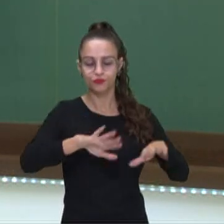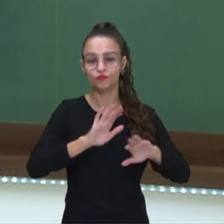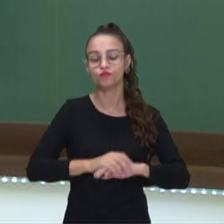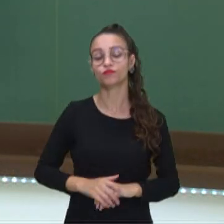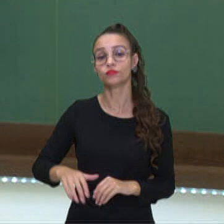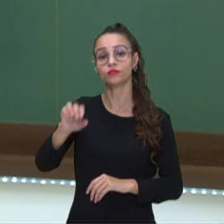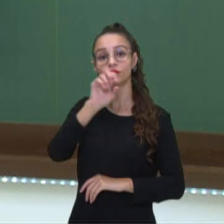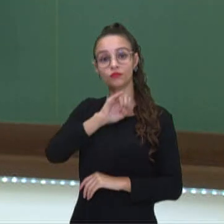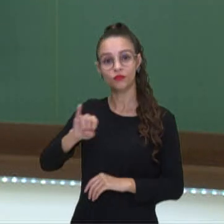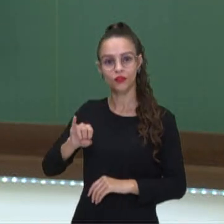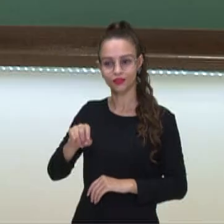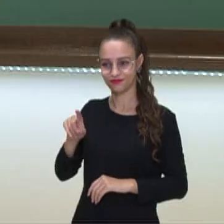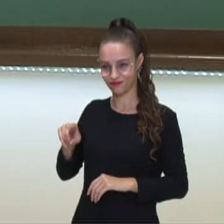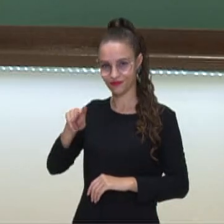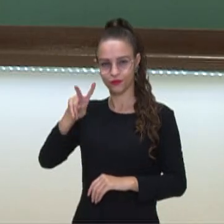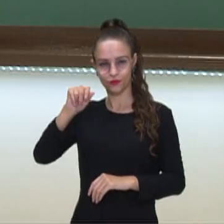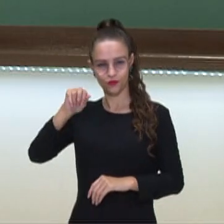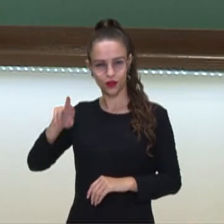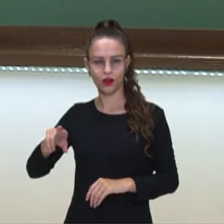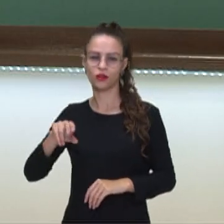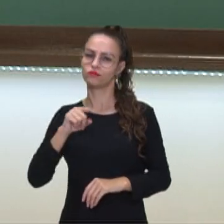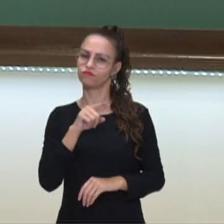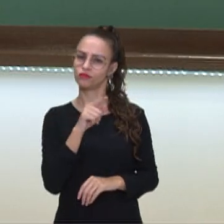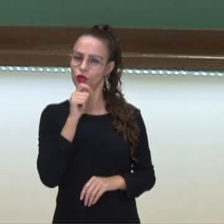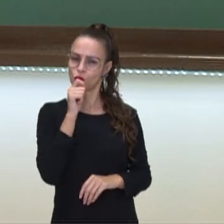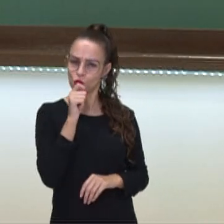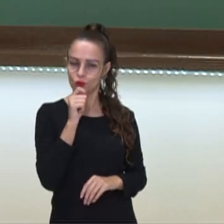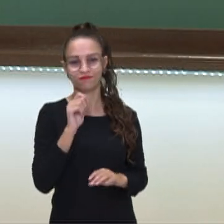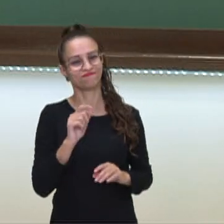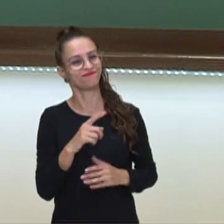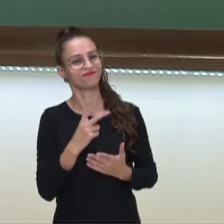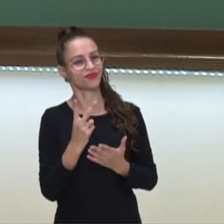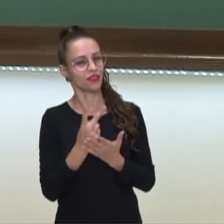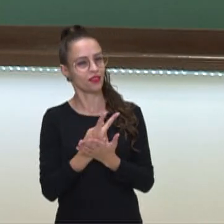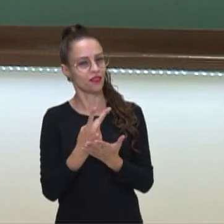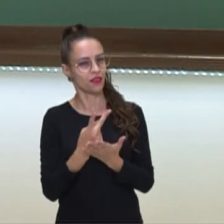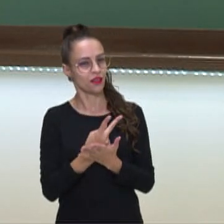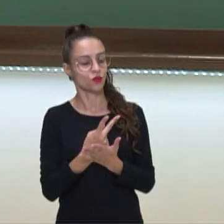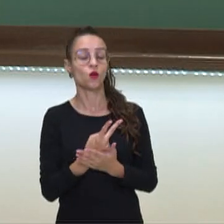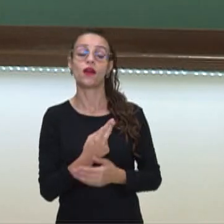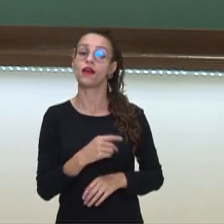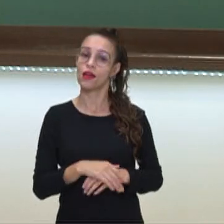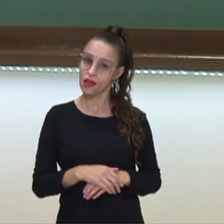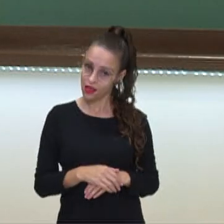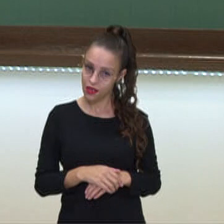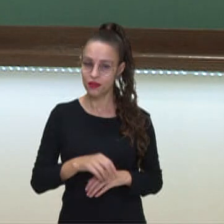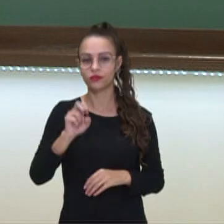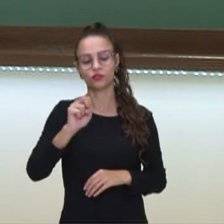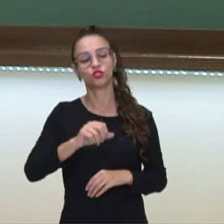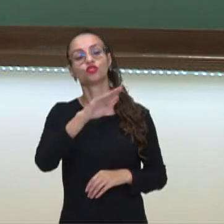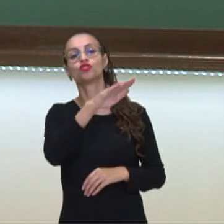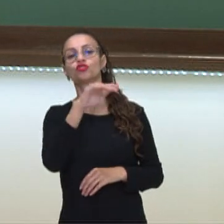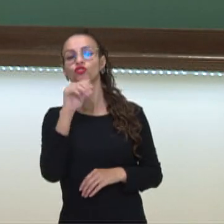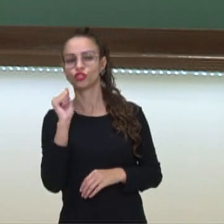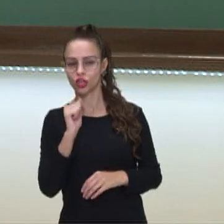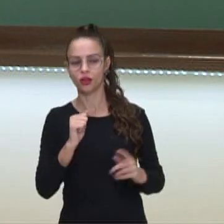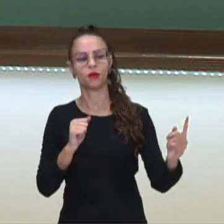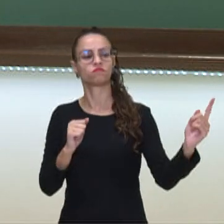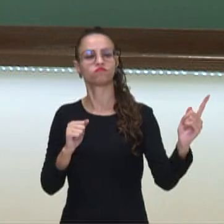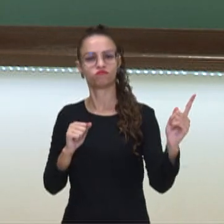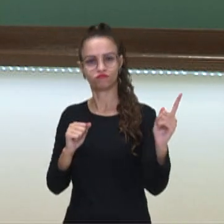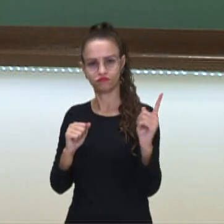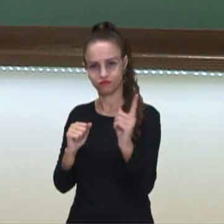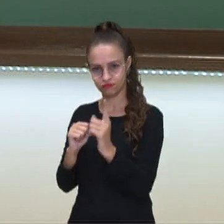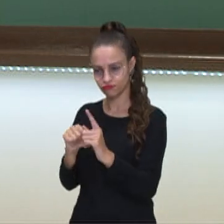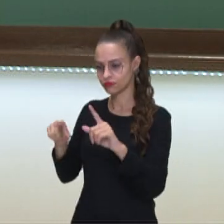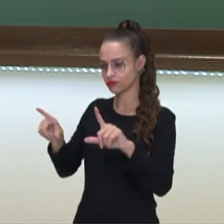o VAR entende que a marcação do juiz em campo foi equivocada, aí sim ele chama o árbitro